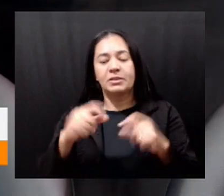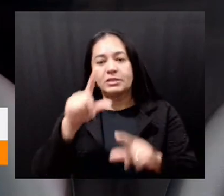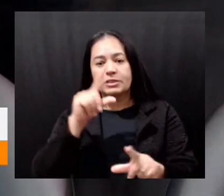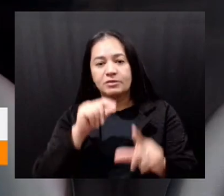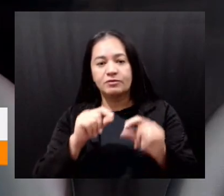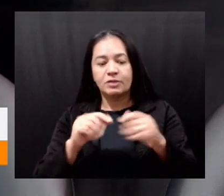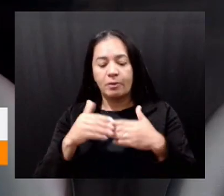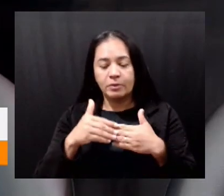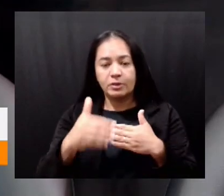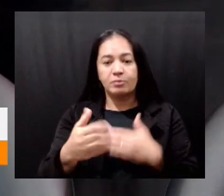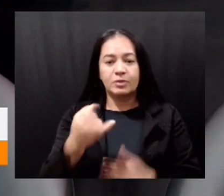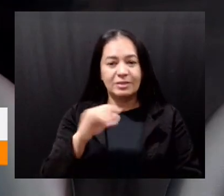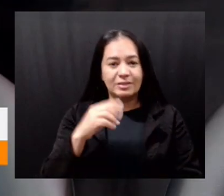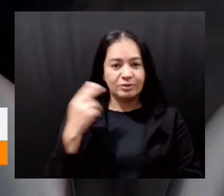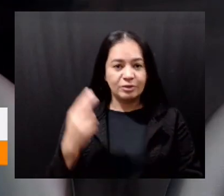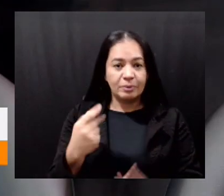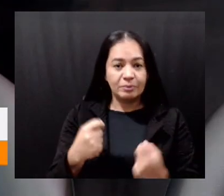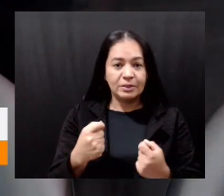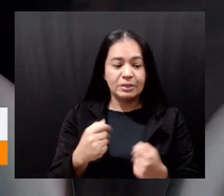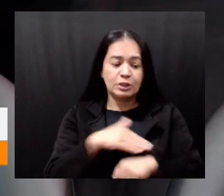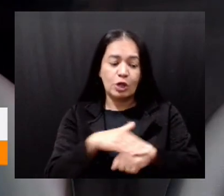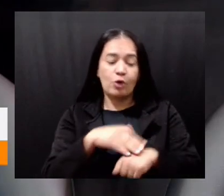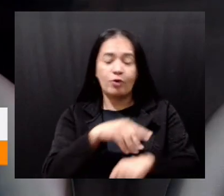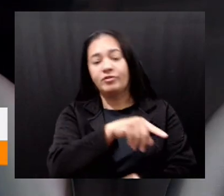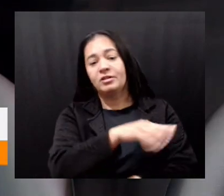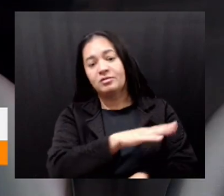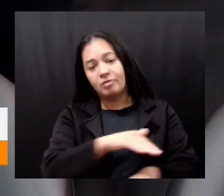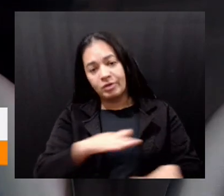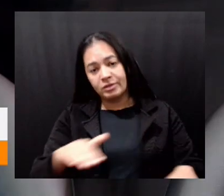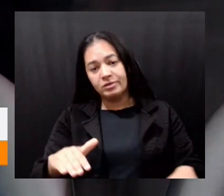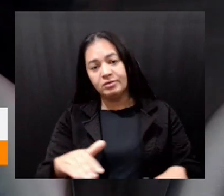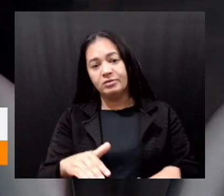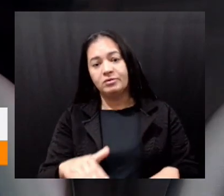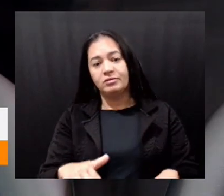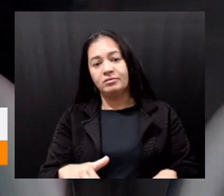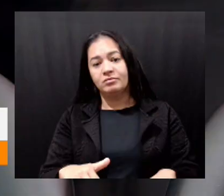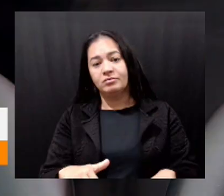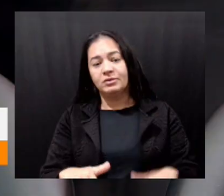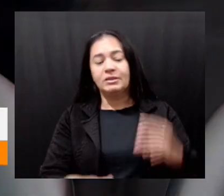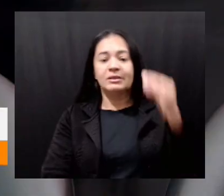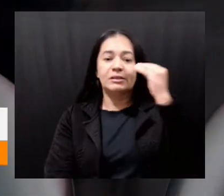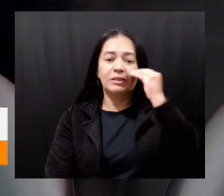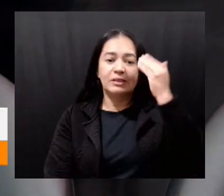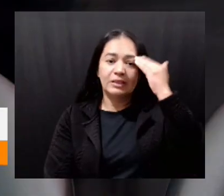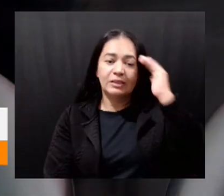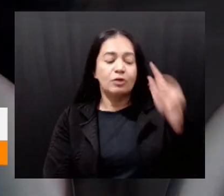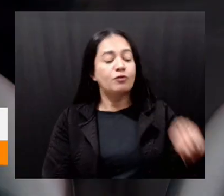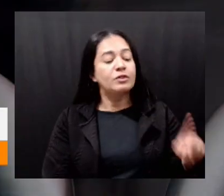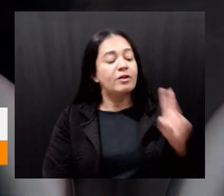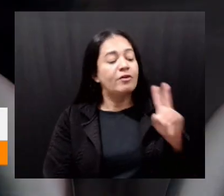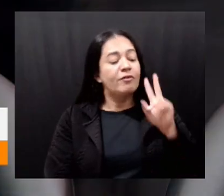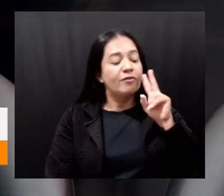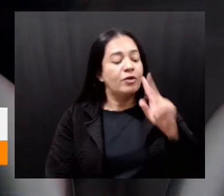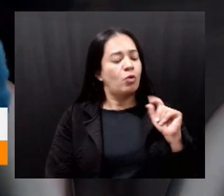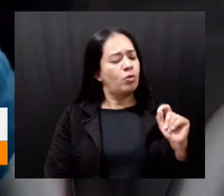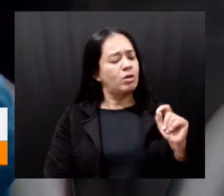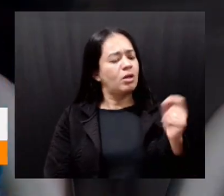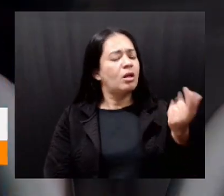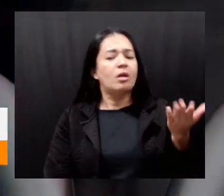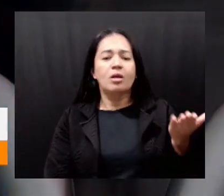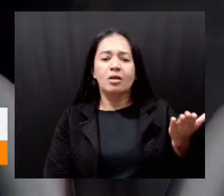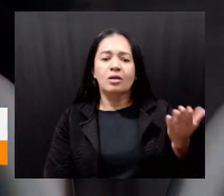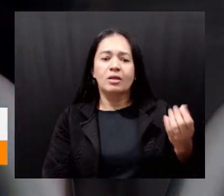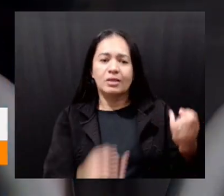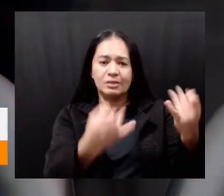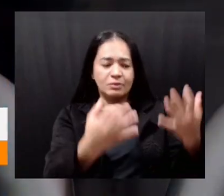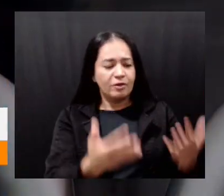você precisa conversar com ela a respeito disso. E precisa tentar entender o que você viu, o que mas vamos tentar não olhar